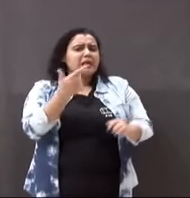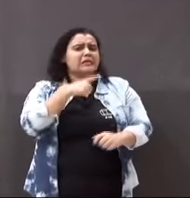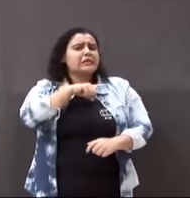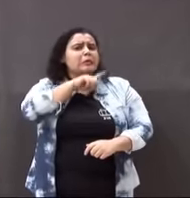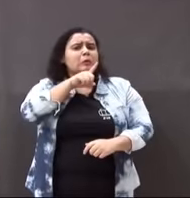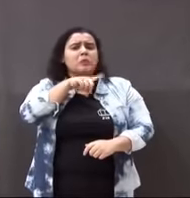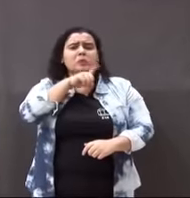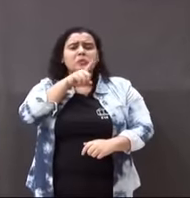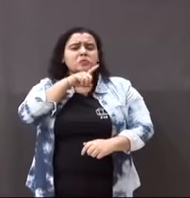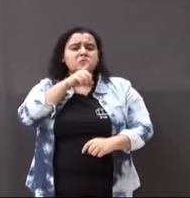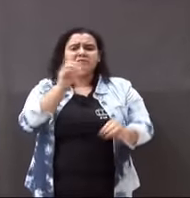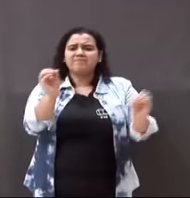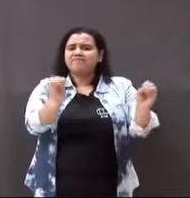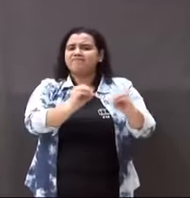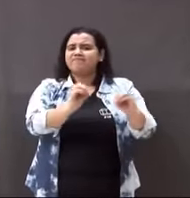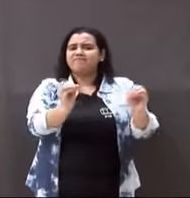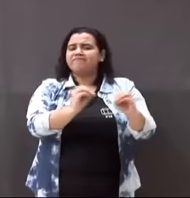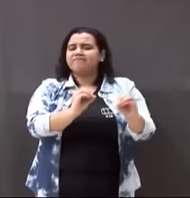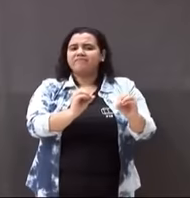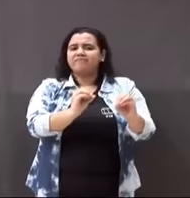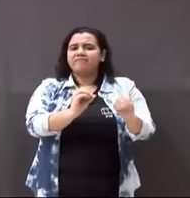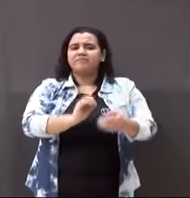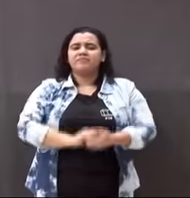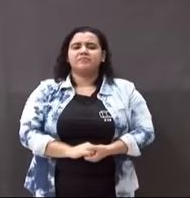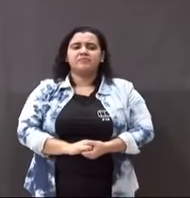melhora, pareci,